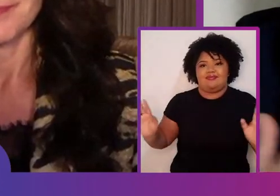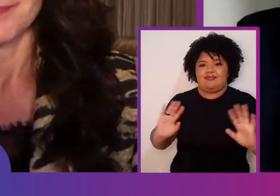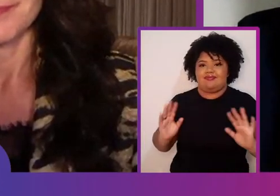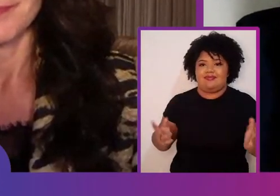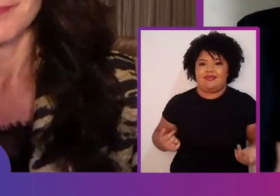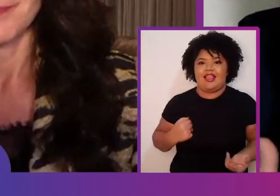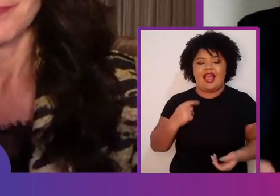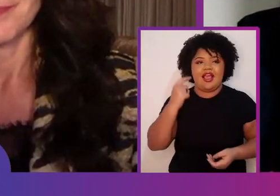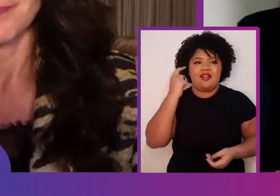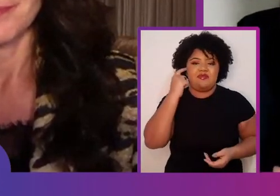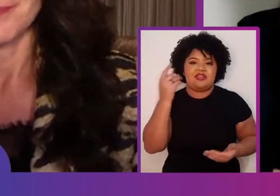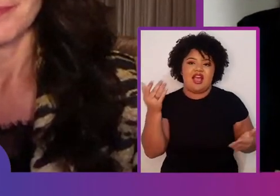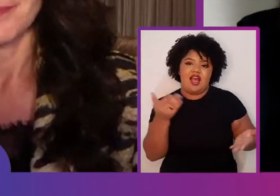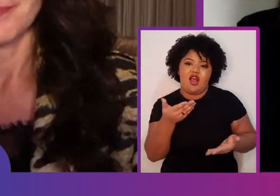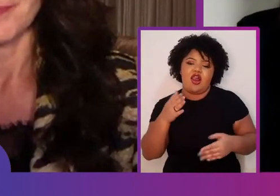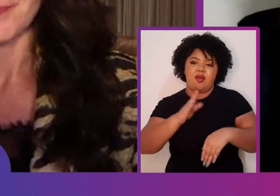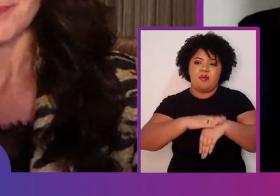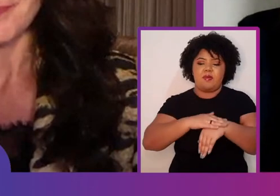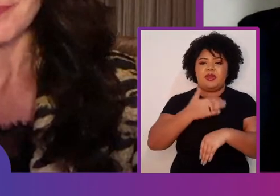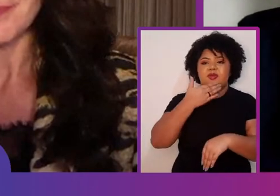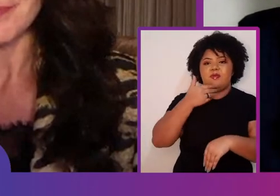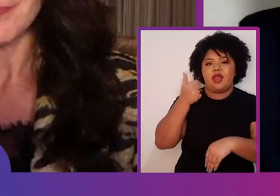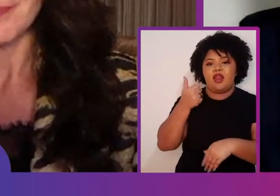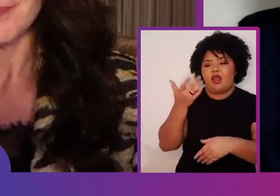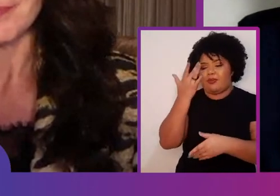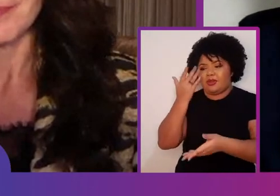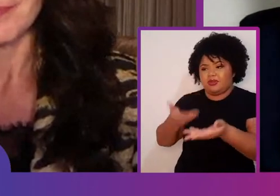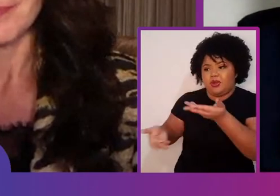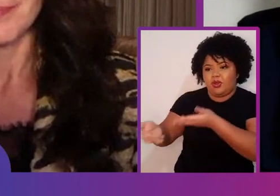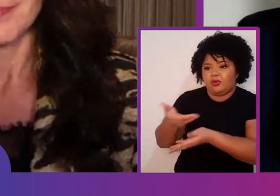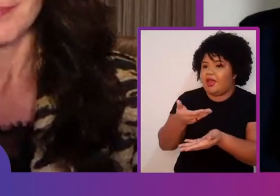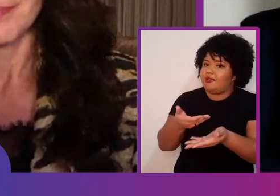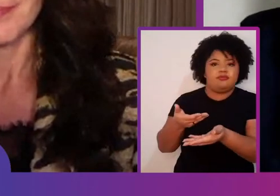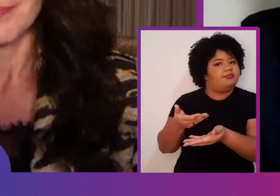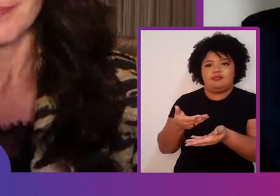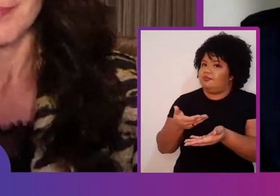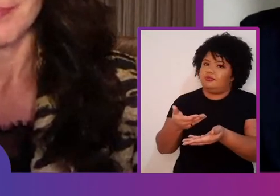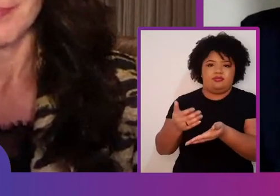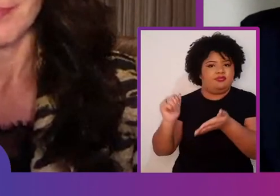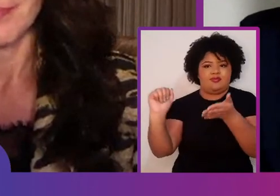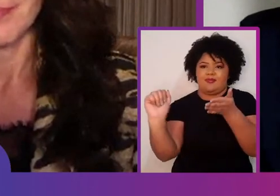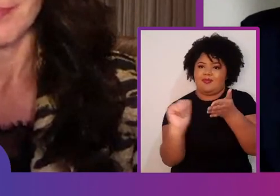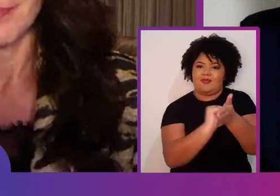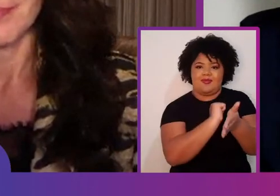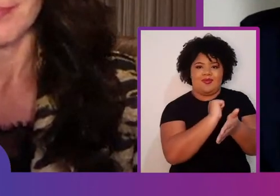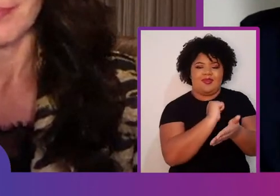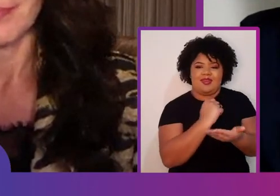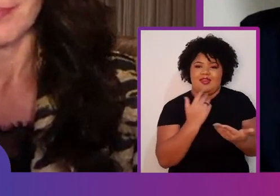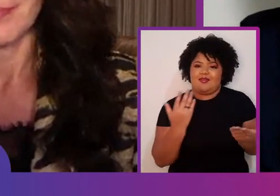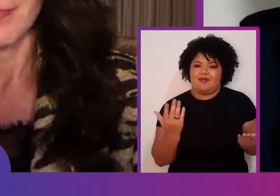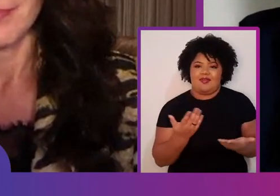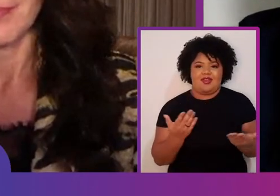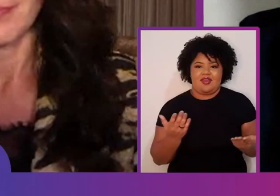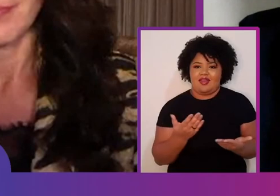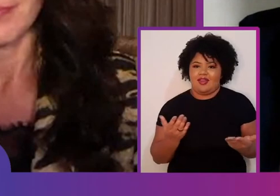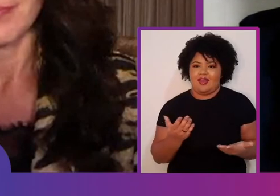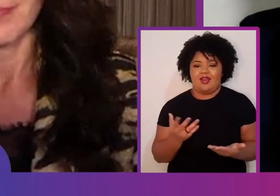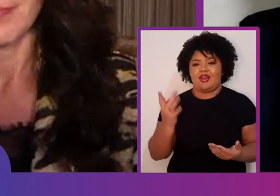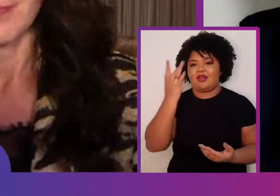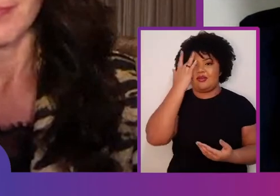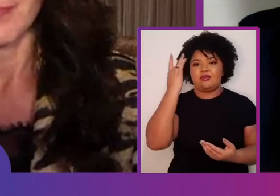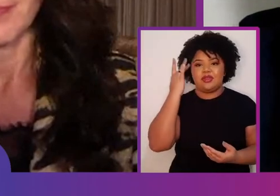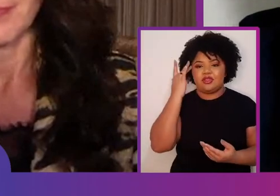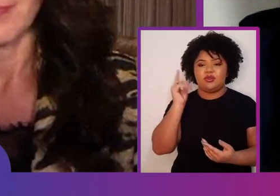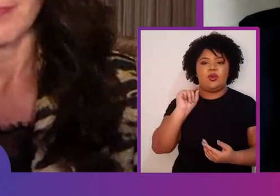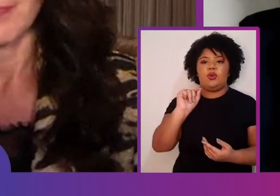melhor, onde as pessoas iam viver em comunhão, mas aí veio o poder do digital, o poder que estava associado